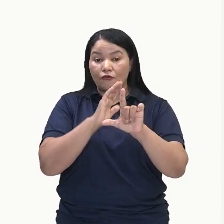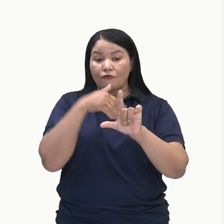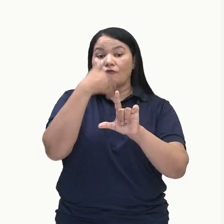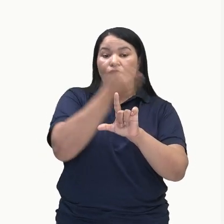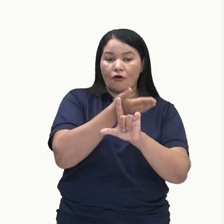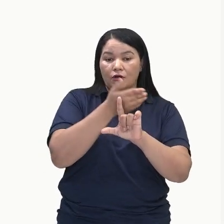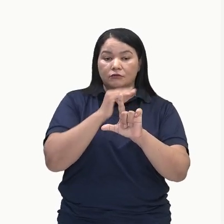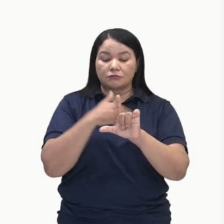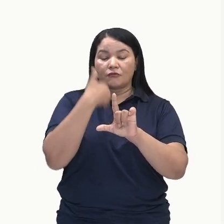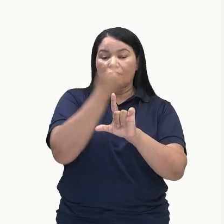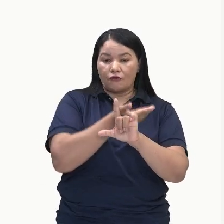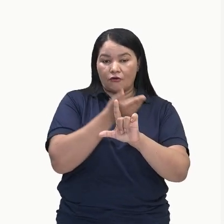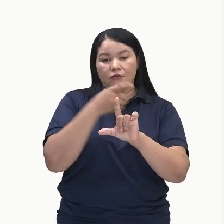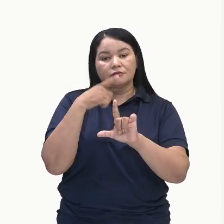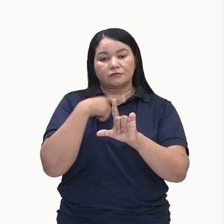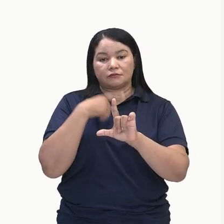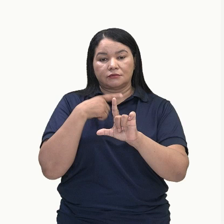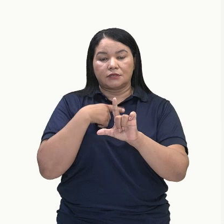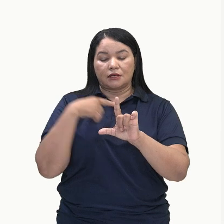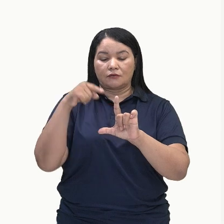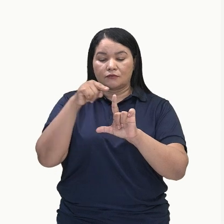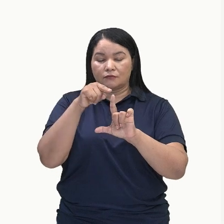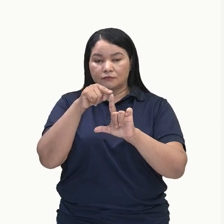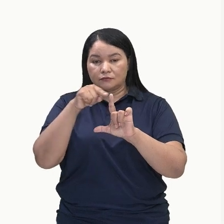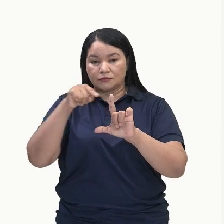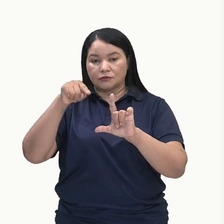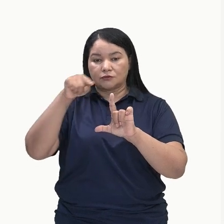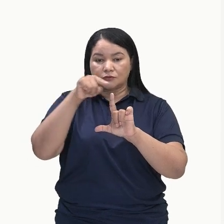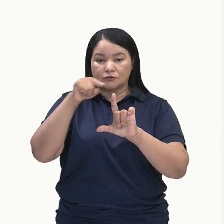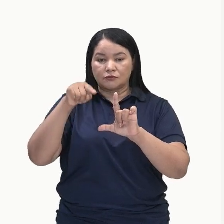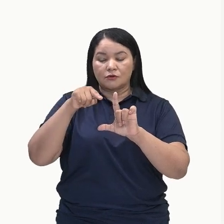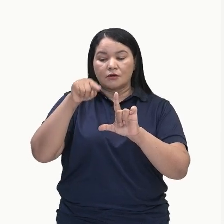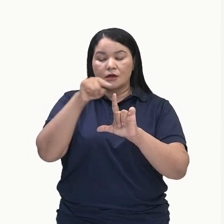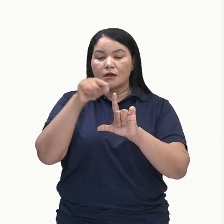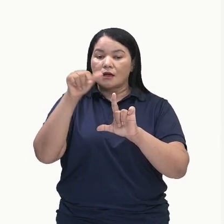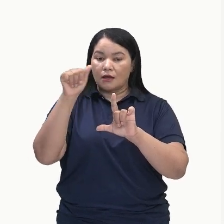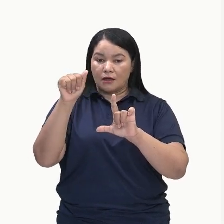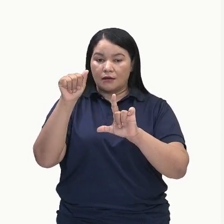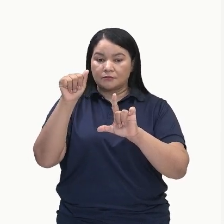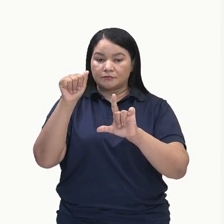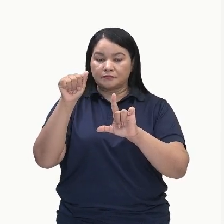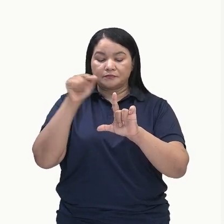estar fora, e que aqui eu vou simbolizar pelo ângulo A,